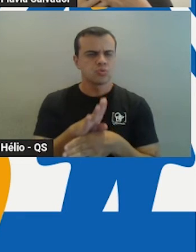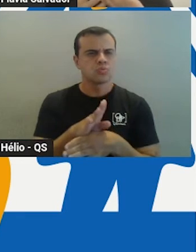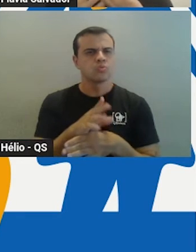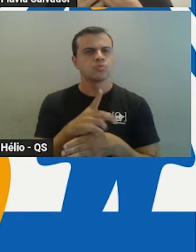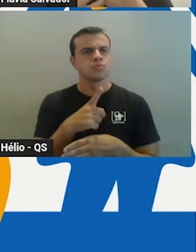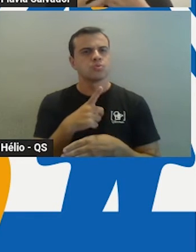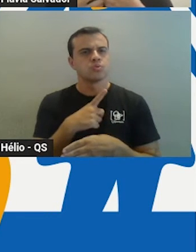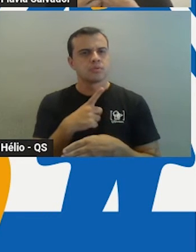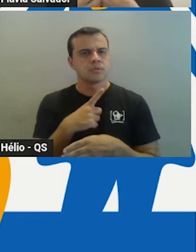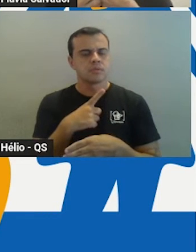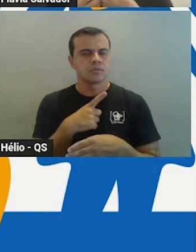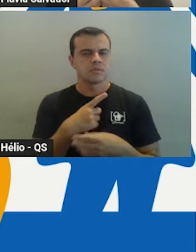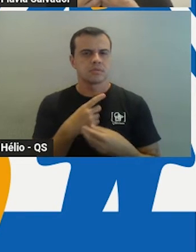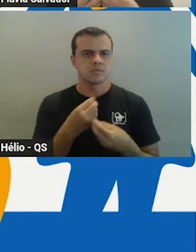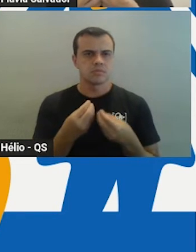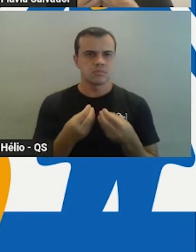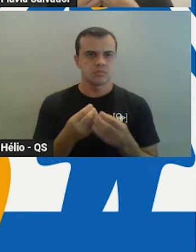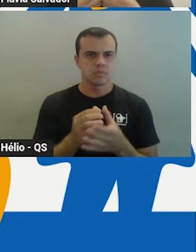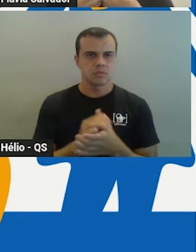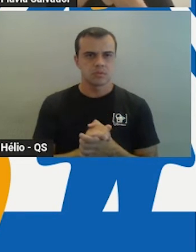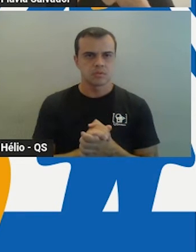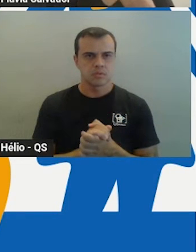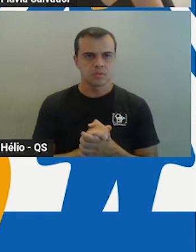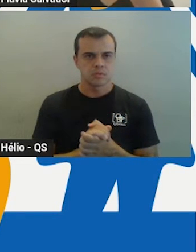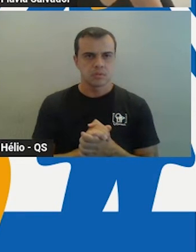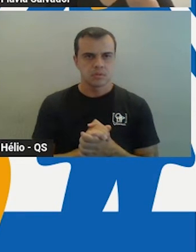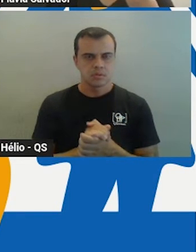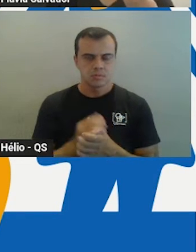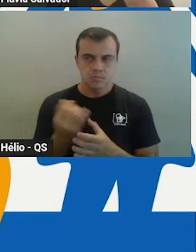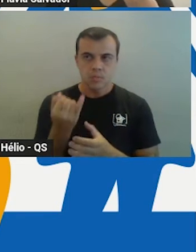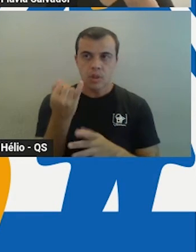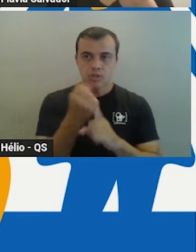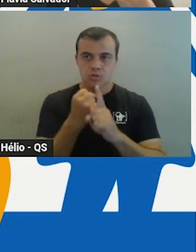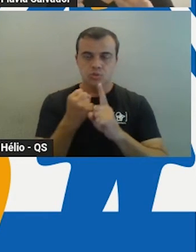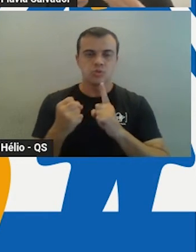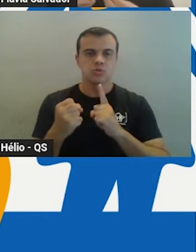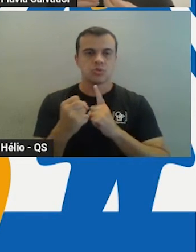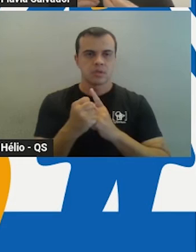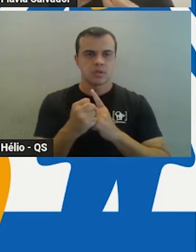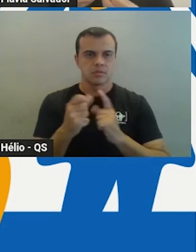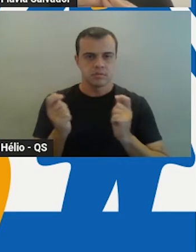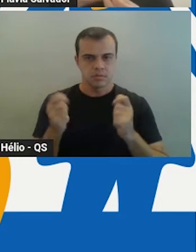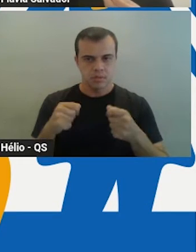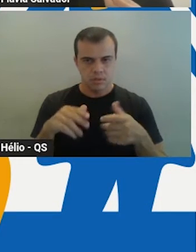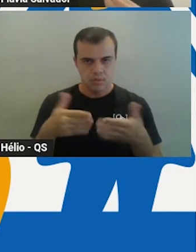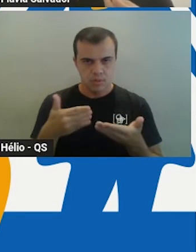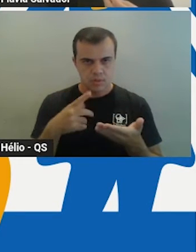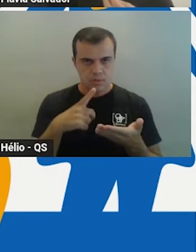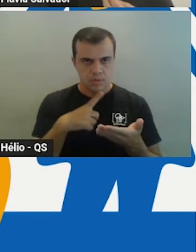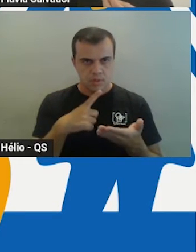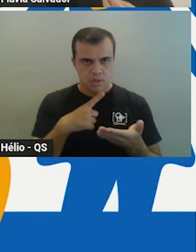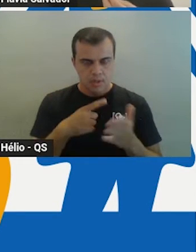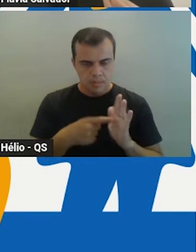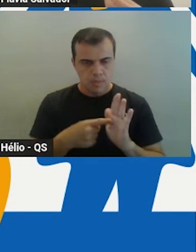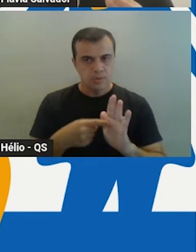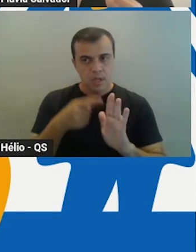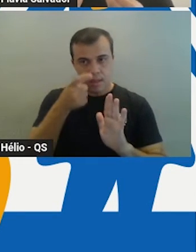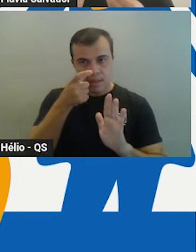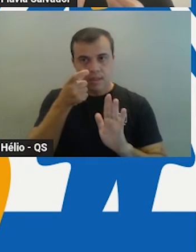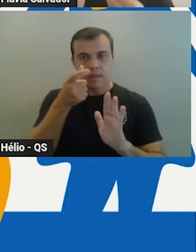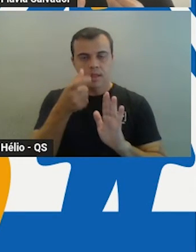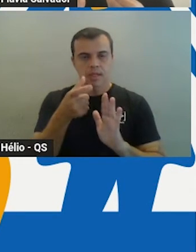faz, que é um ganho social mesmo, é quando você demonstra interesse